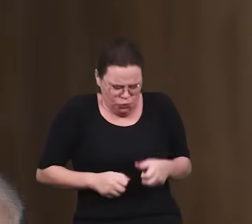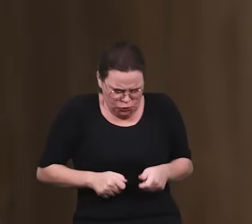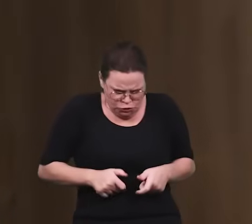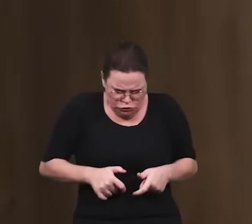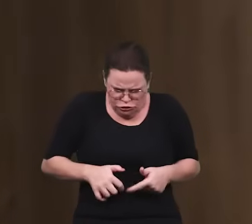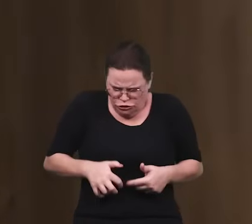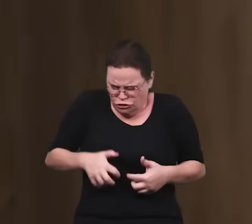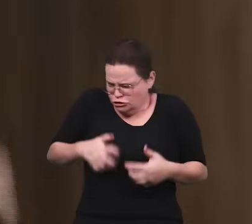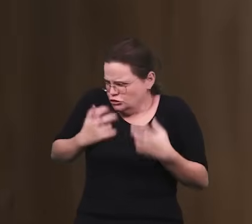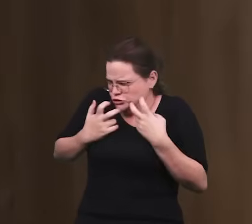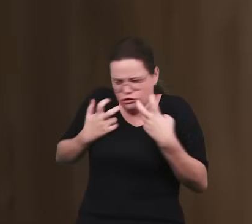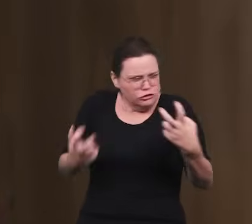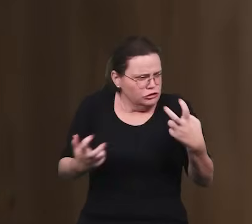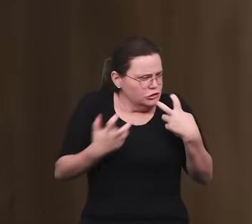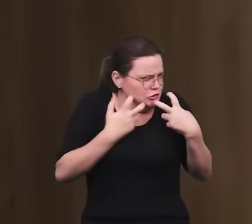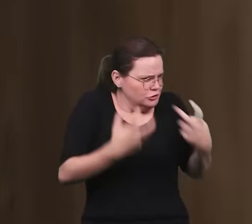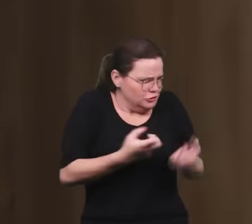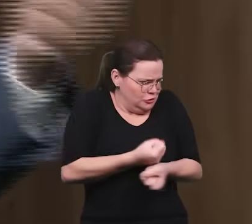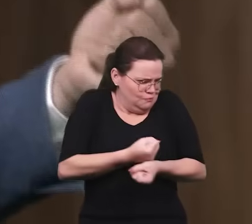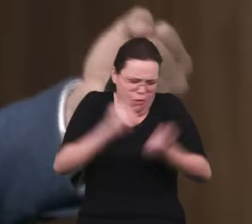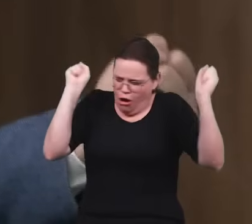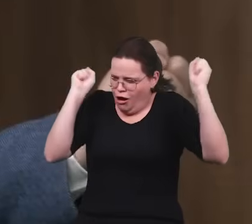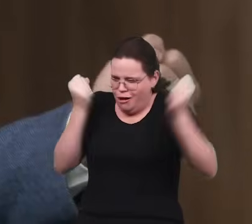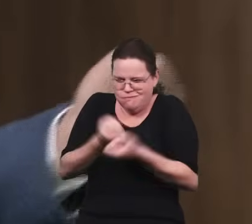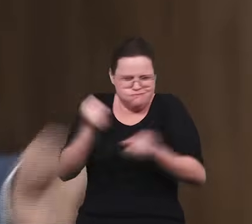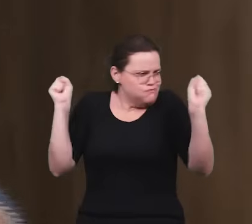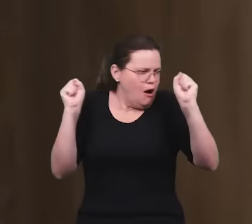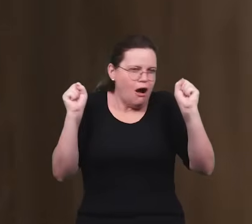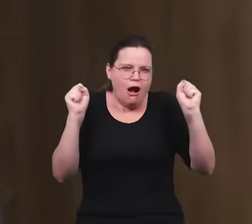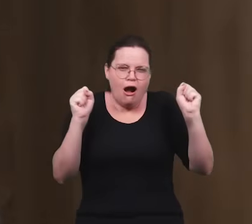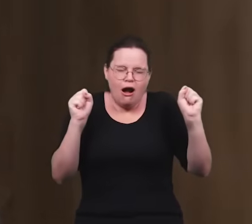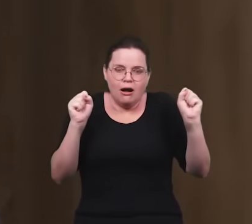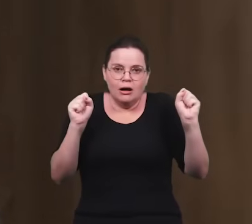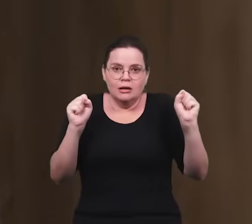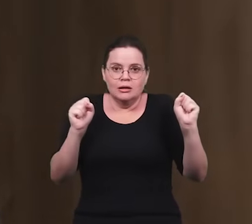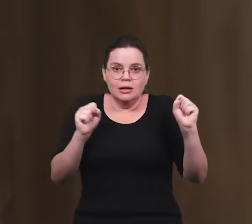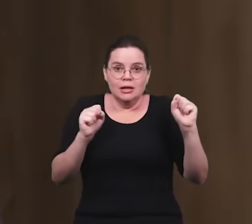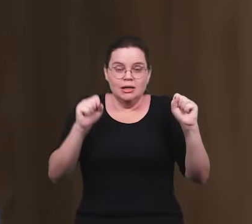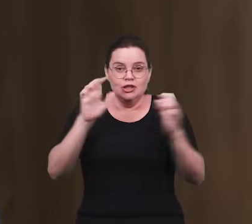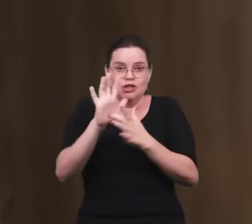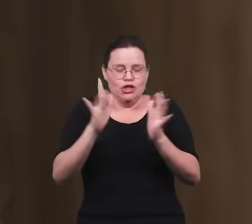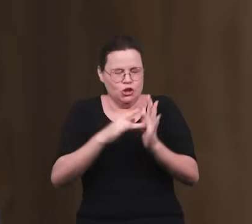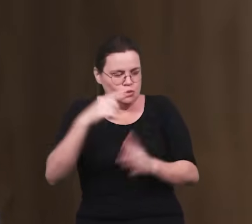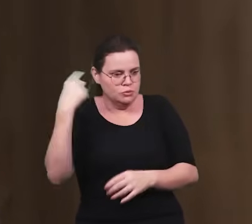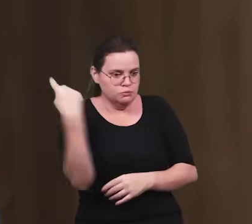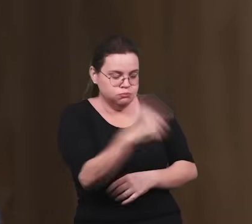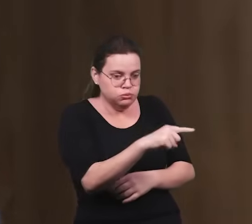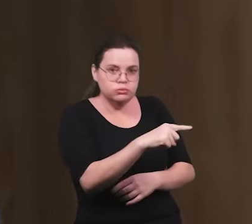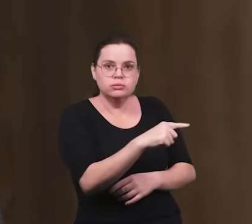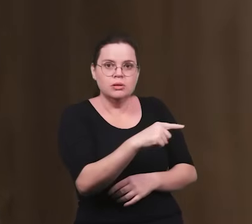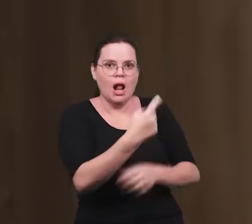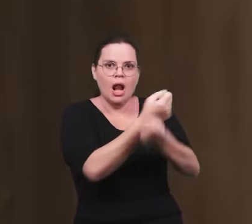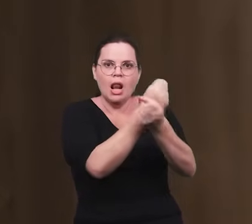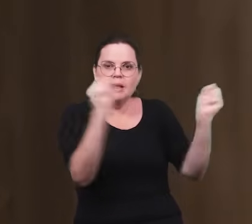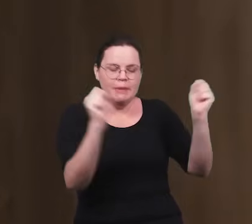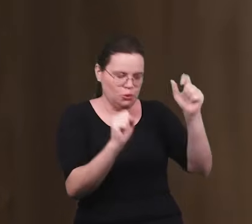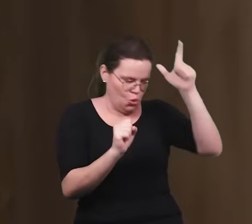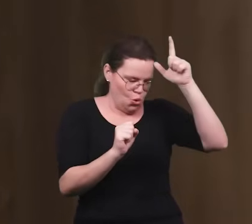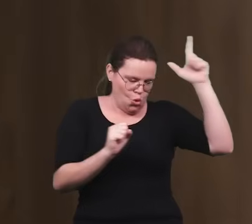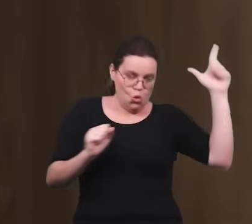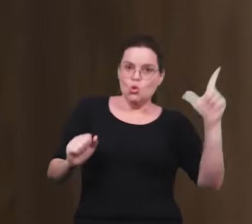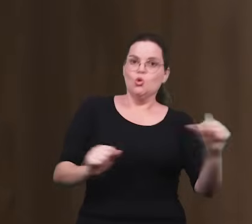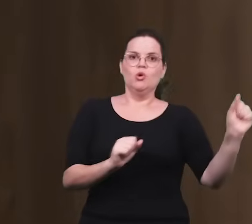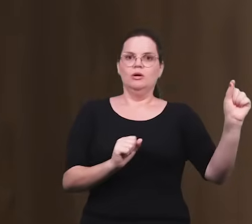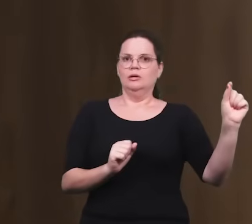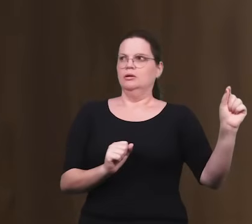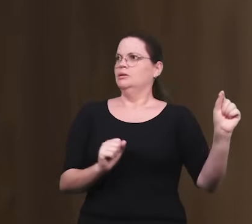gritava, vivia acorrentado, ele arrebentava as correntes. Esse homem se converteu, Jesus libertou esse rapaz. E ele queria